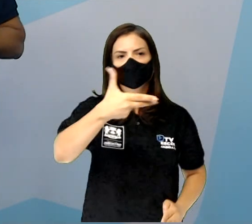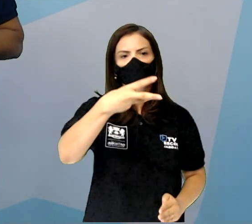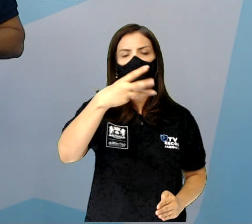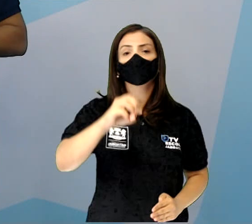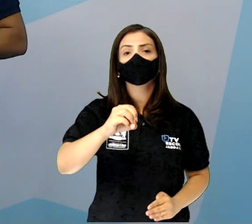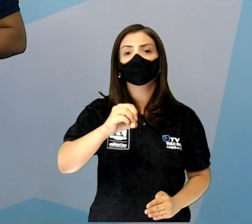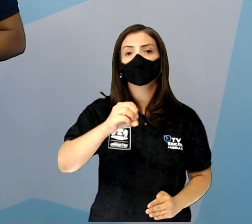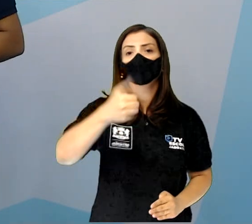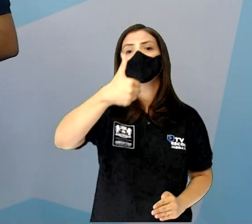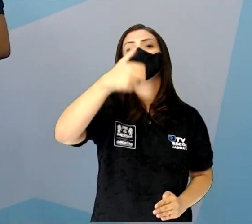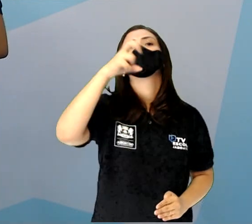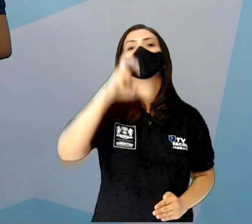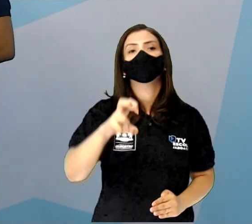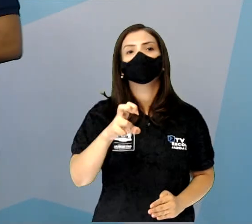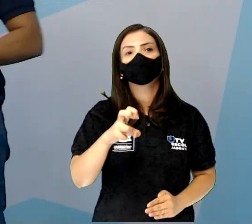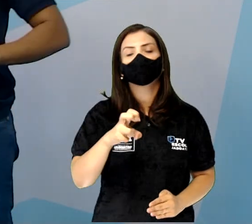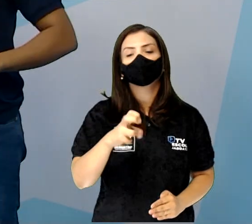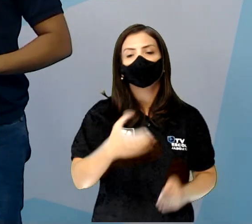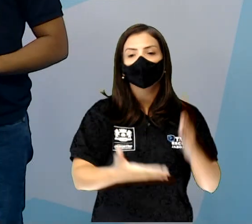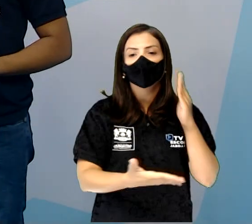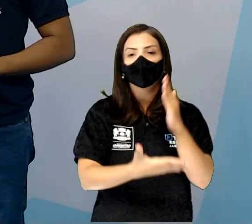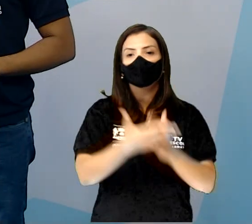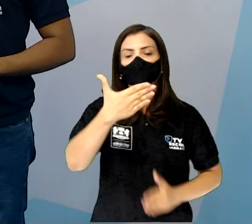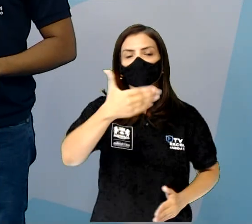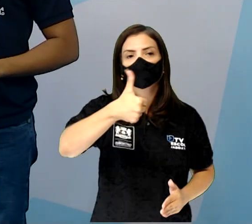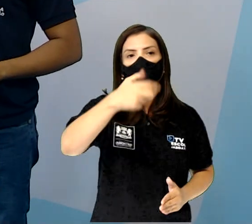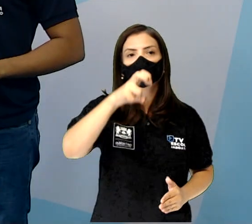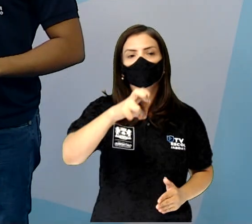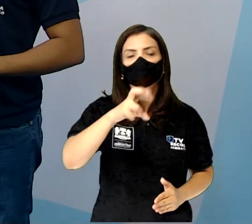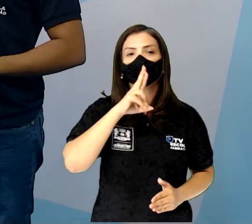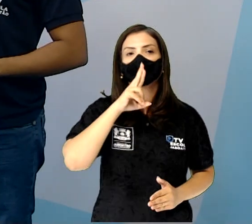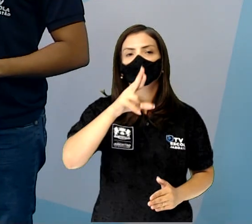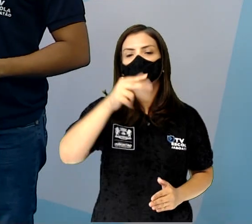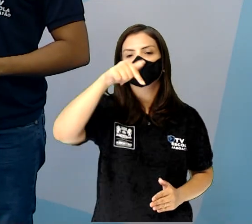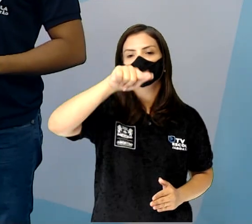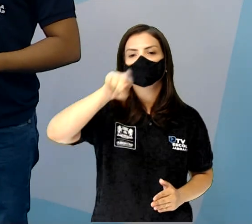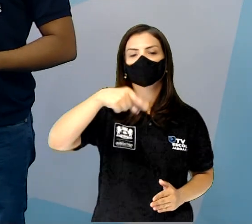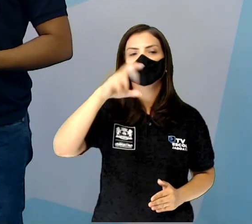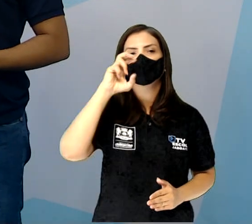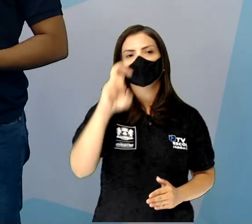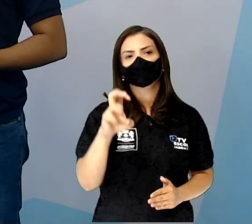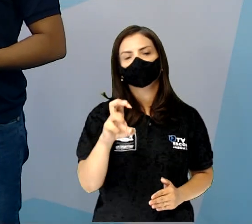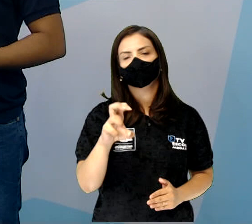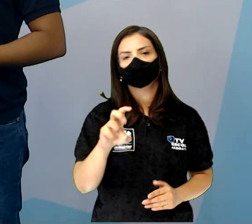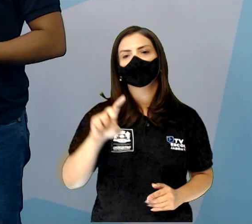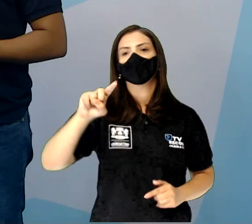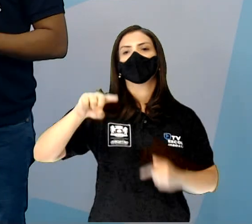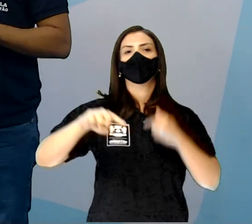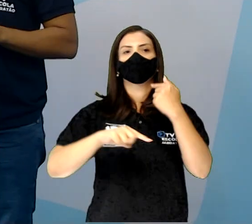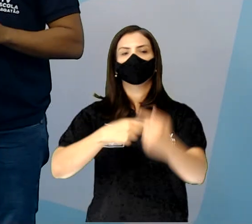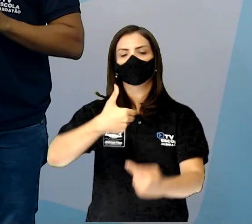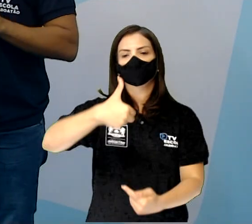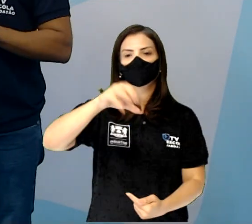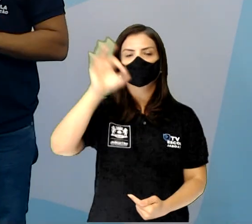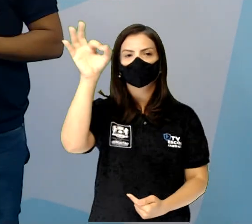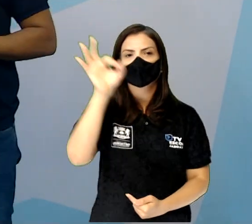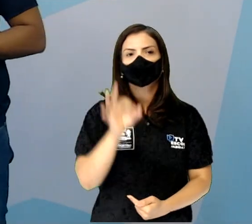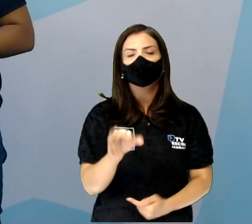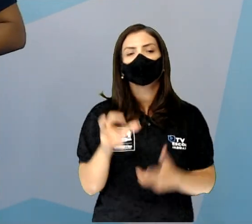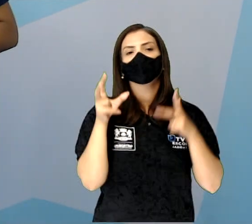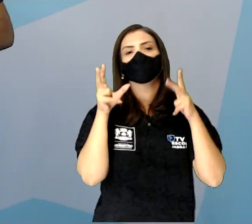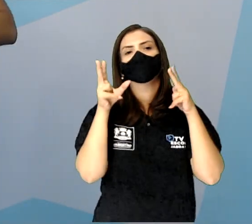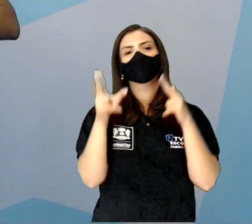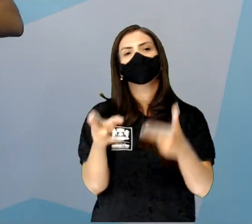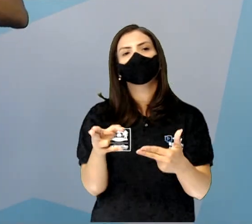Qual a metade de 15? 7,5. 7,5, ok? Próxima, 10%. 10% é a mesma coisa que